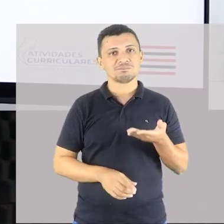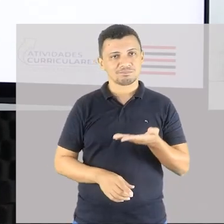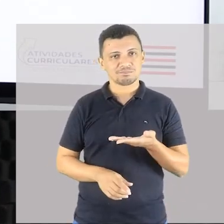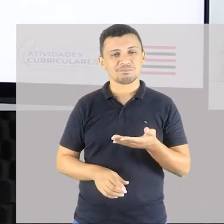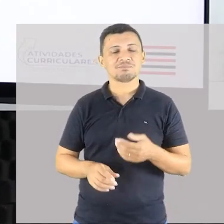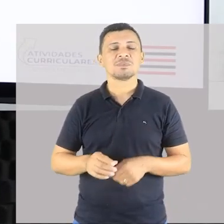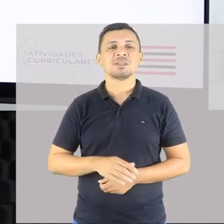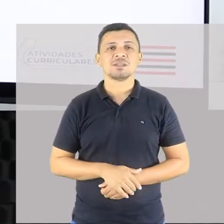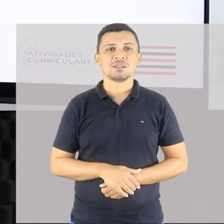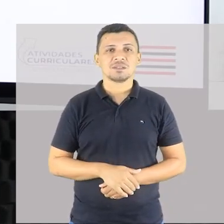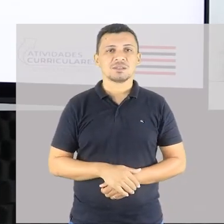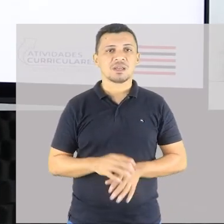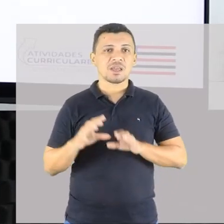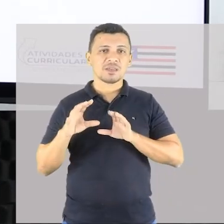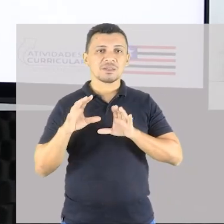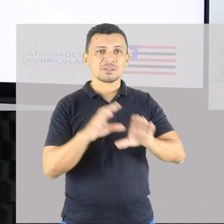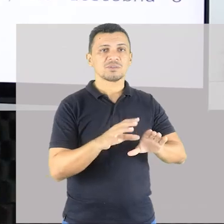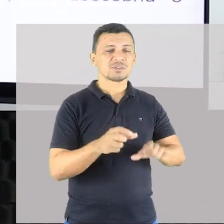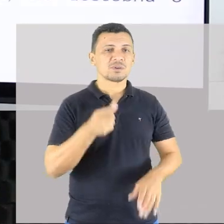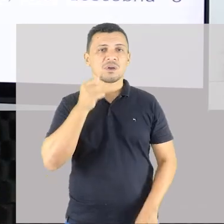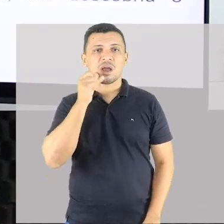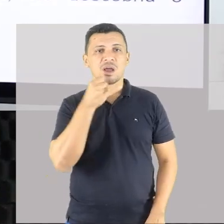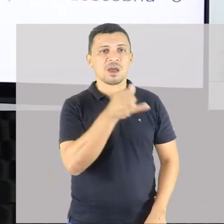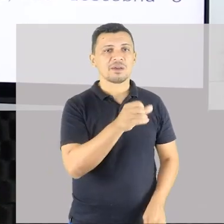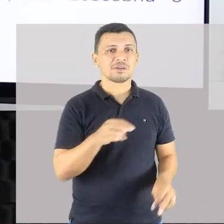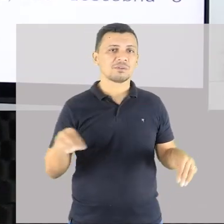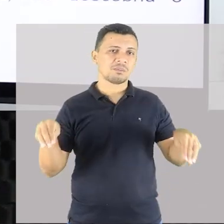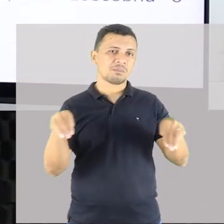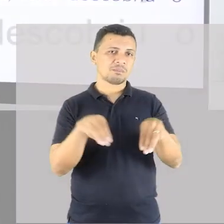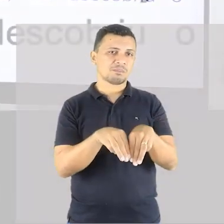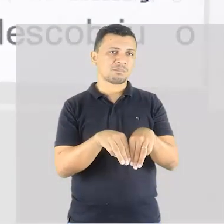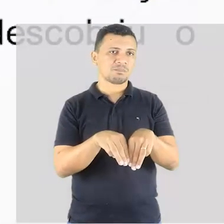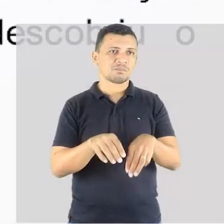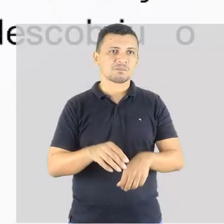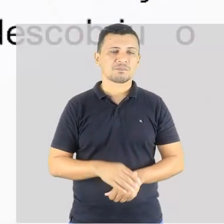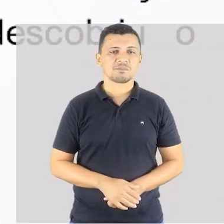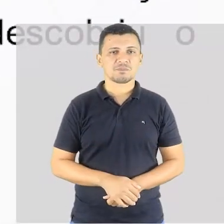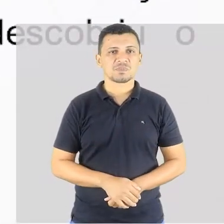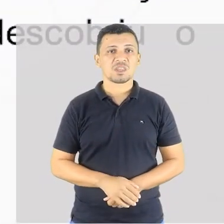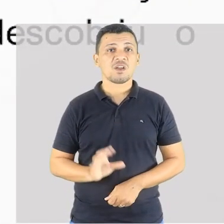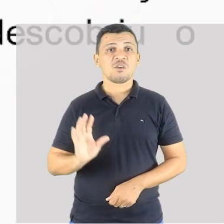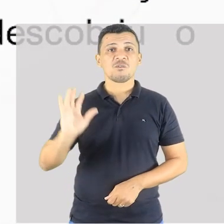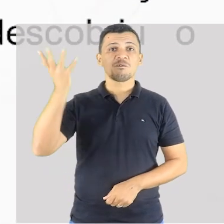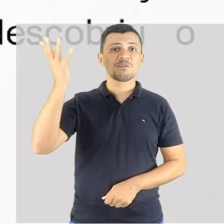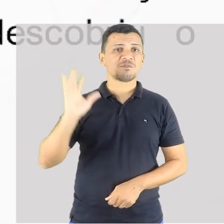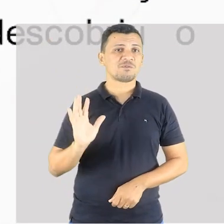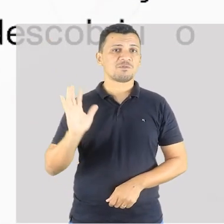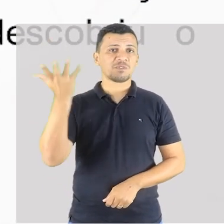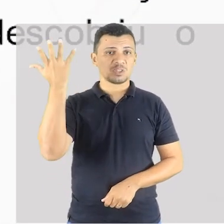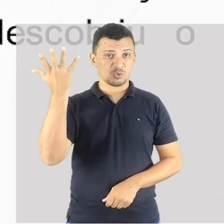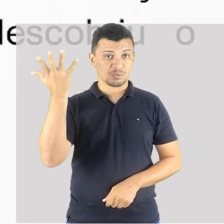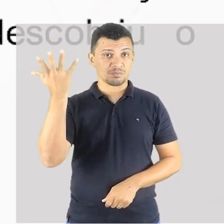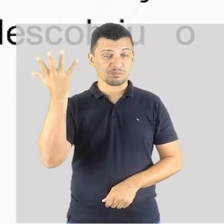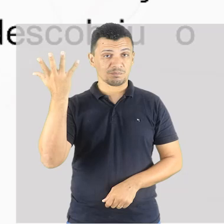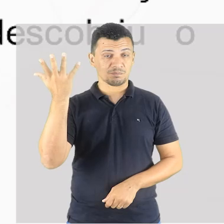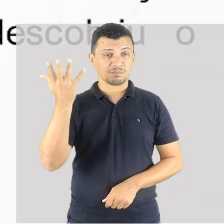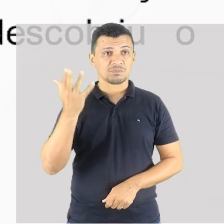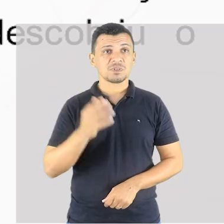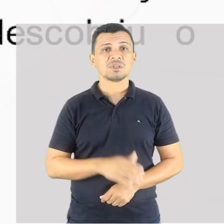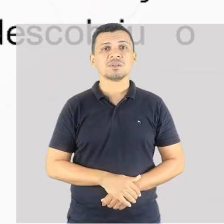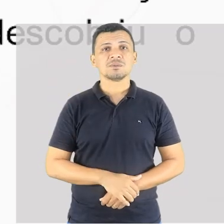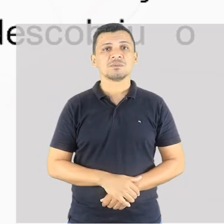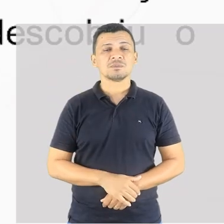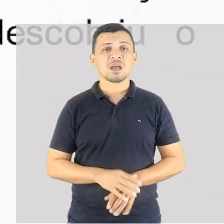vamos lá, processo de indução eletromagnética. Então, ó, o fenômeno relacionado a